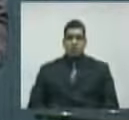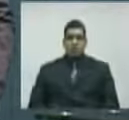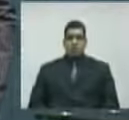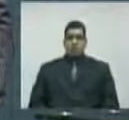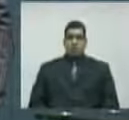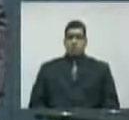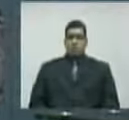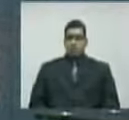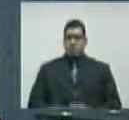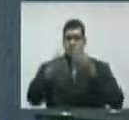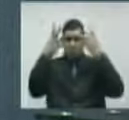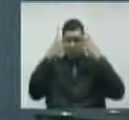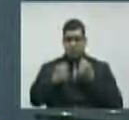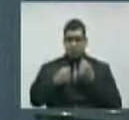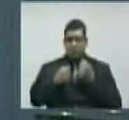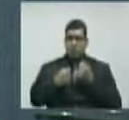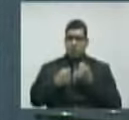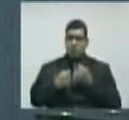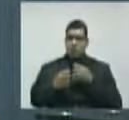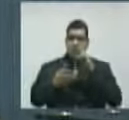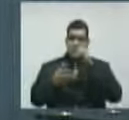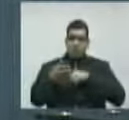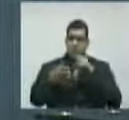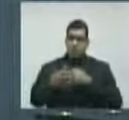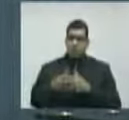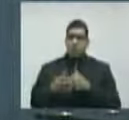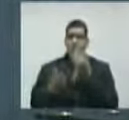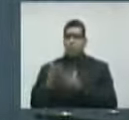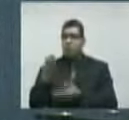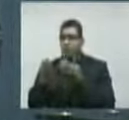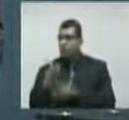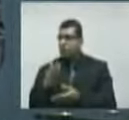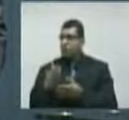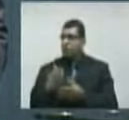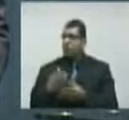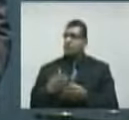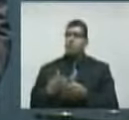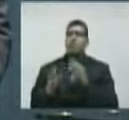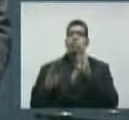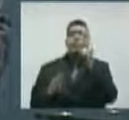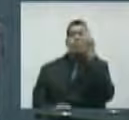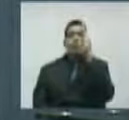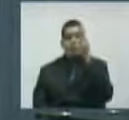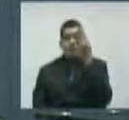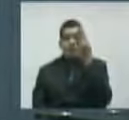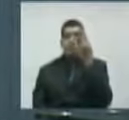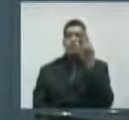para explicar a licitação fraudada, descaradamente fraudada,